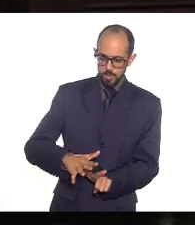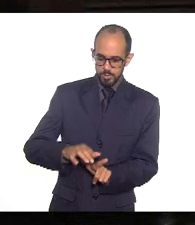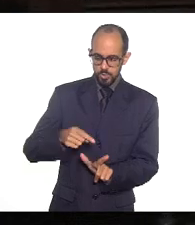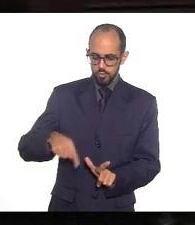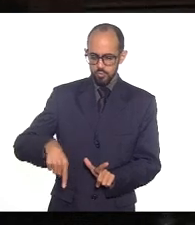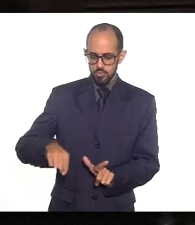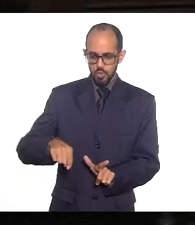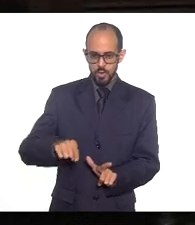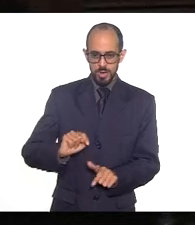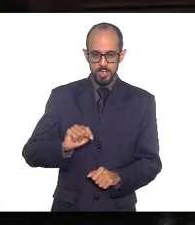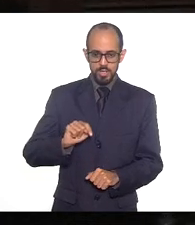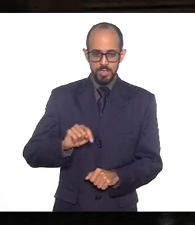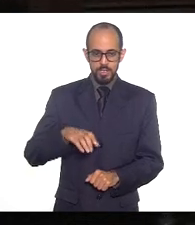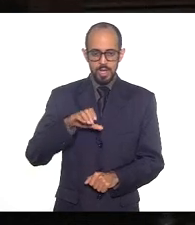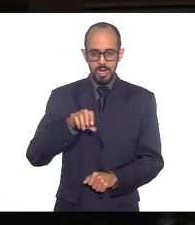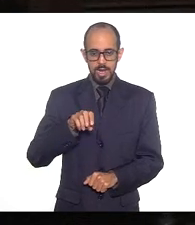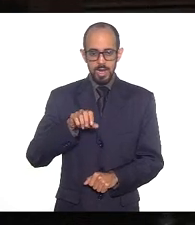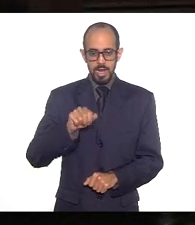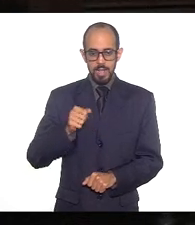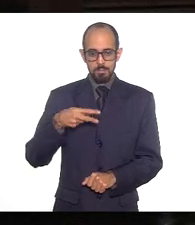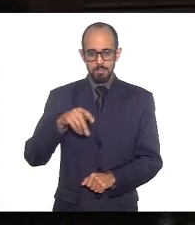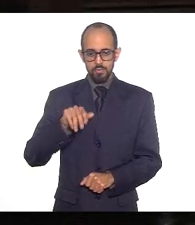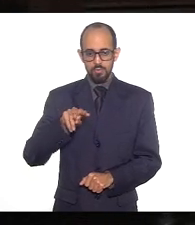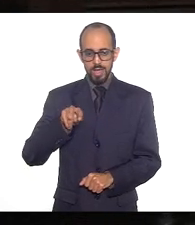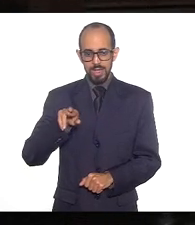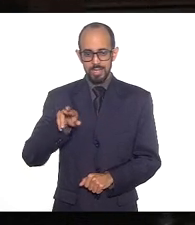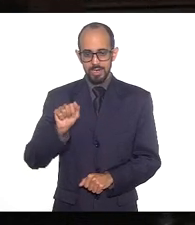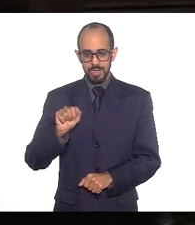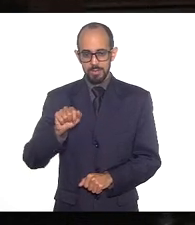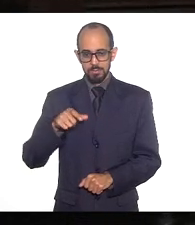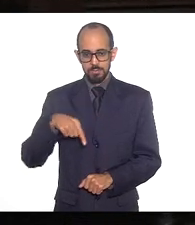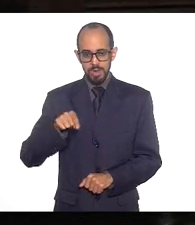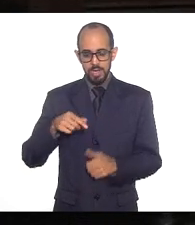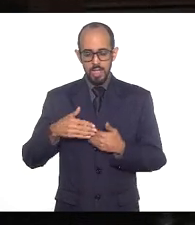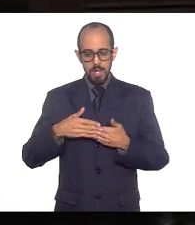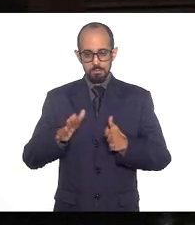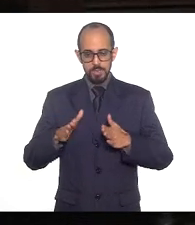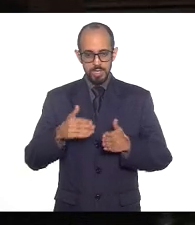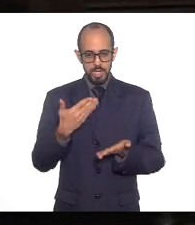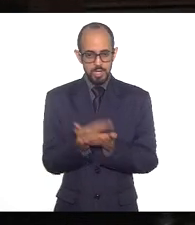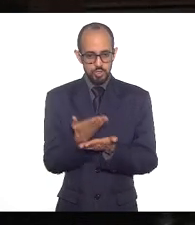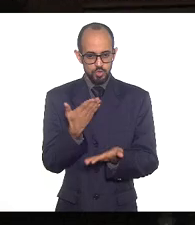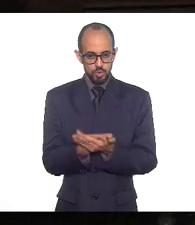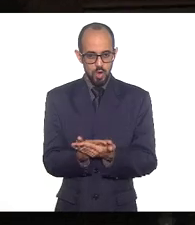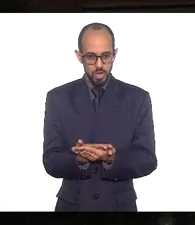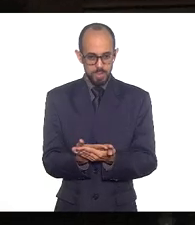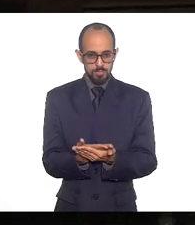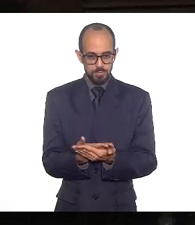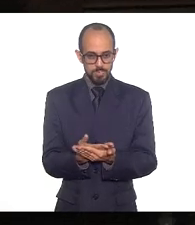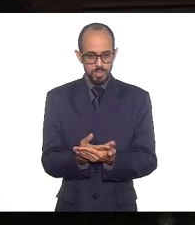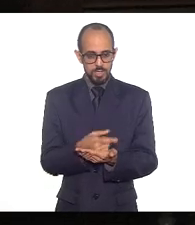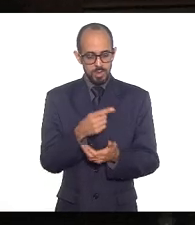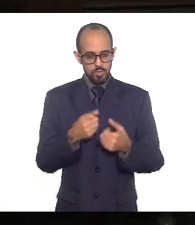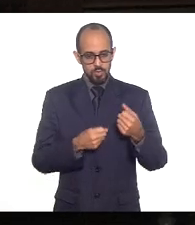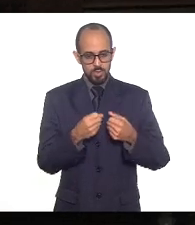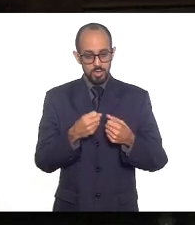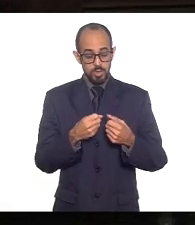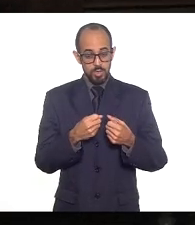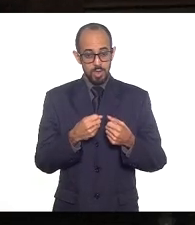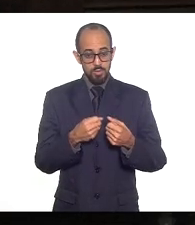na capivara para inaugurar a escola da capivara ele tava no cargo de Governador à